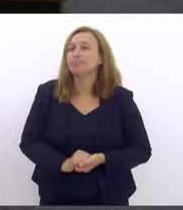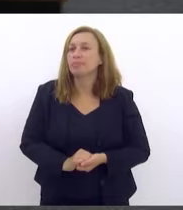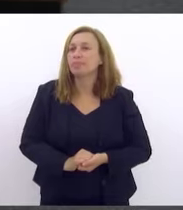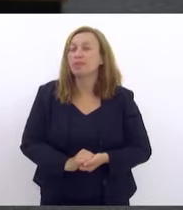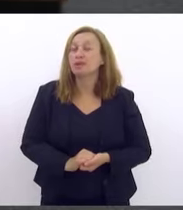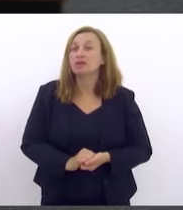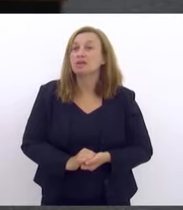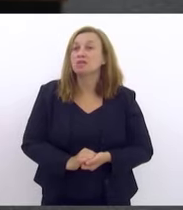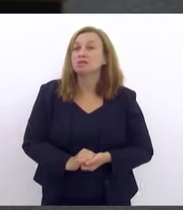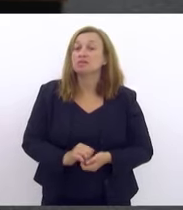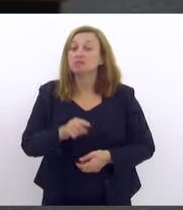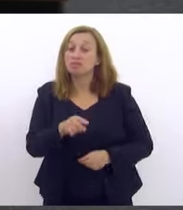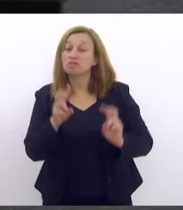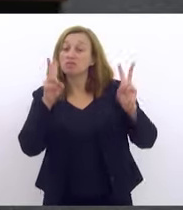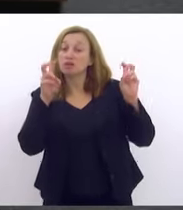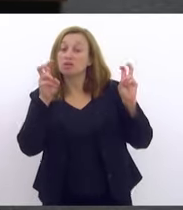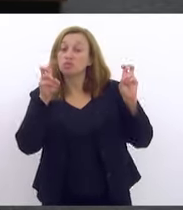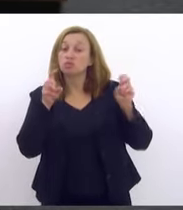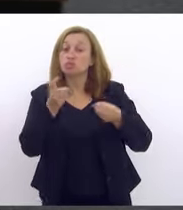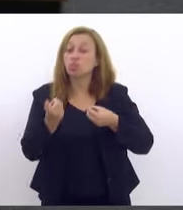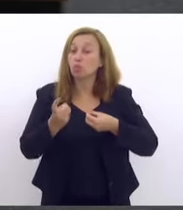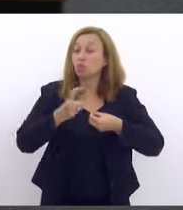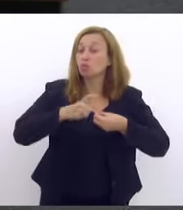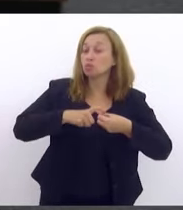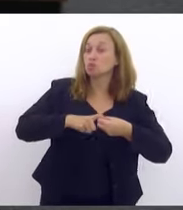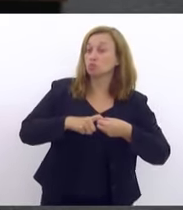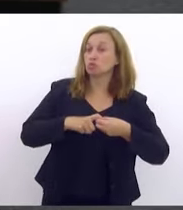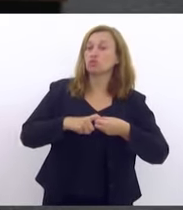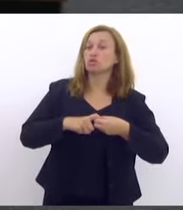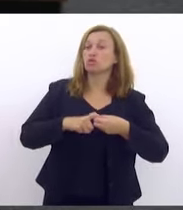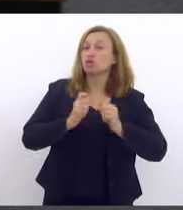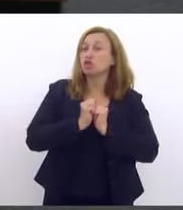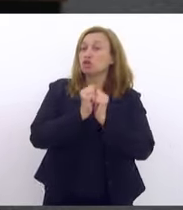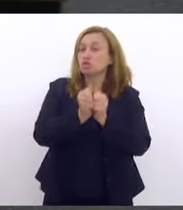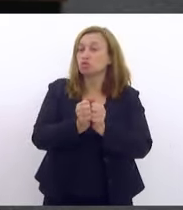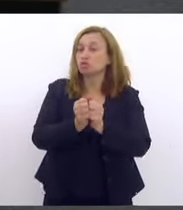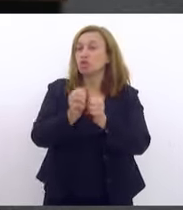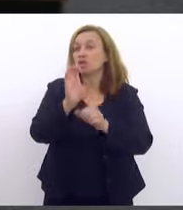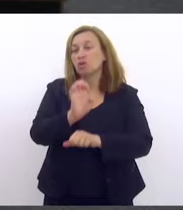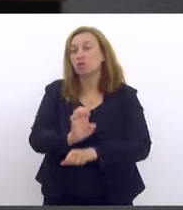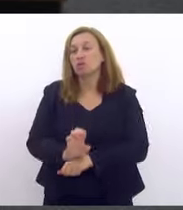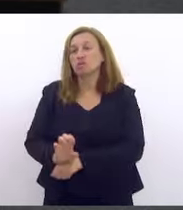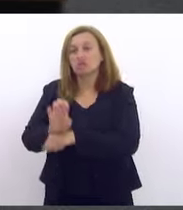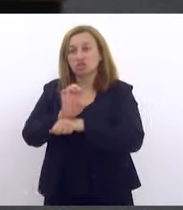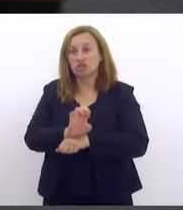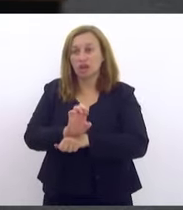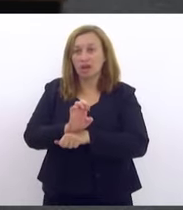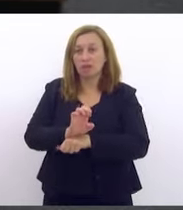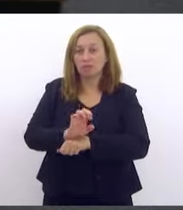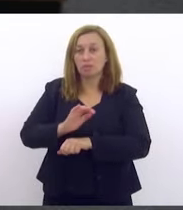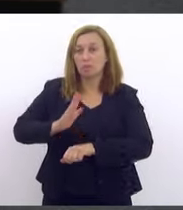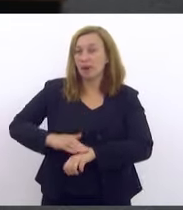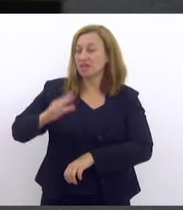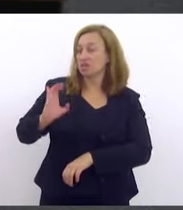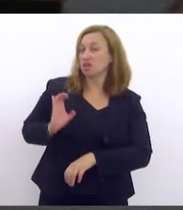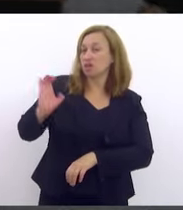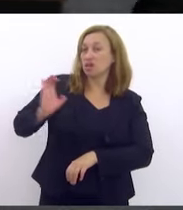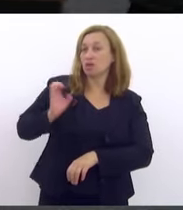E, nesse caso, é um consórcio que junta os estados das regiões mais ricas do Brasil,